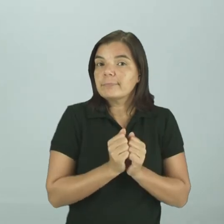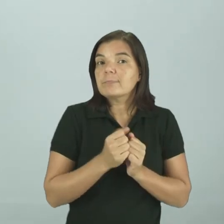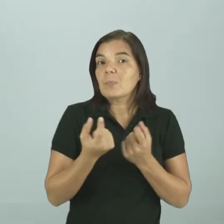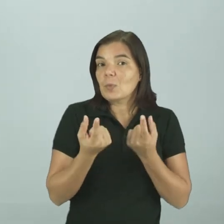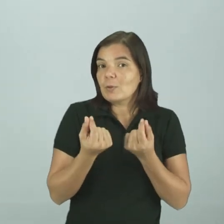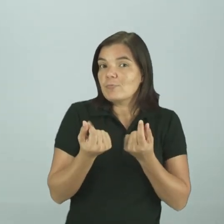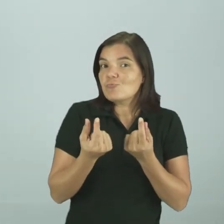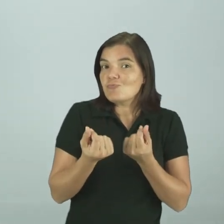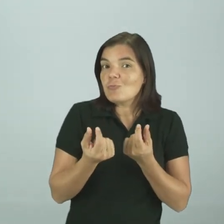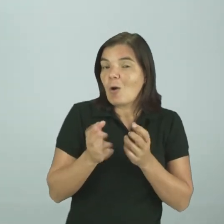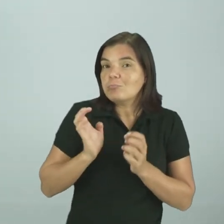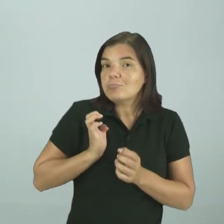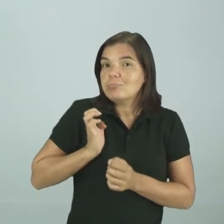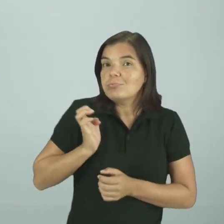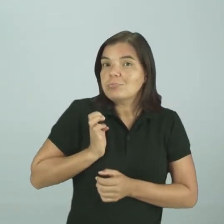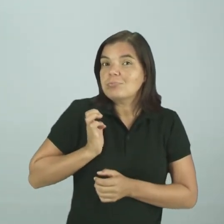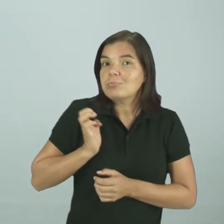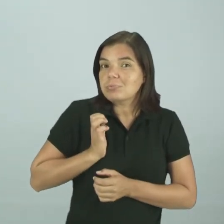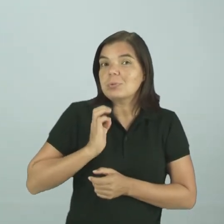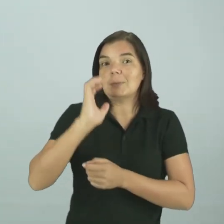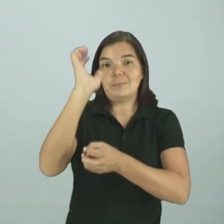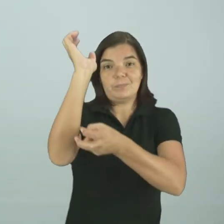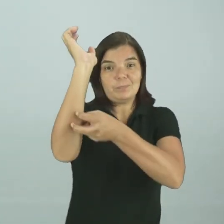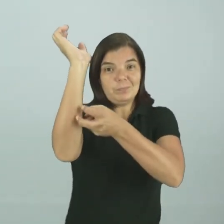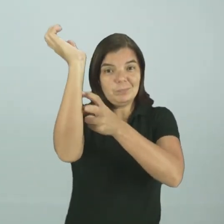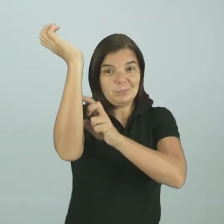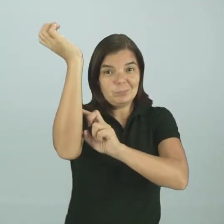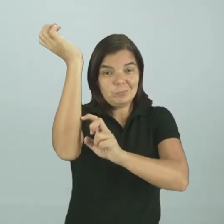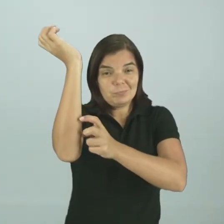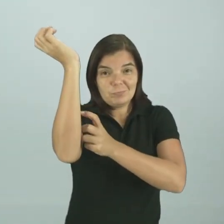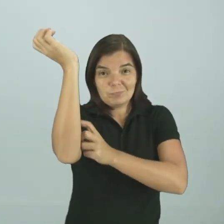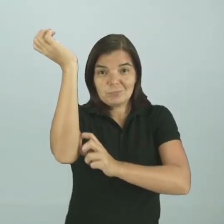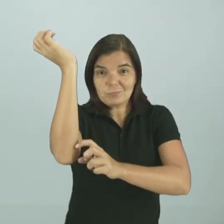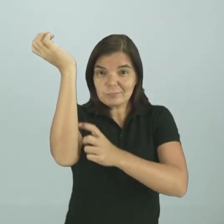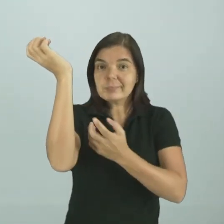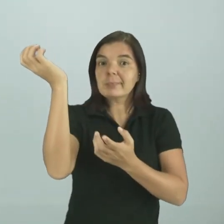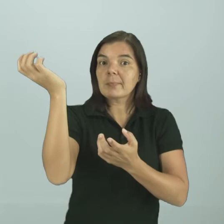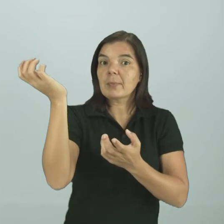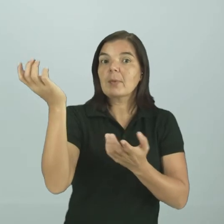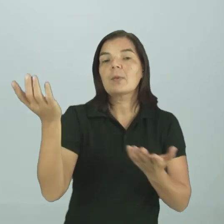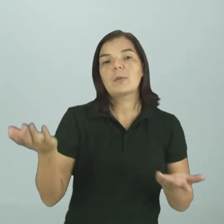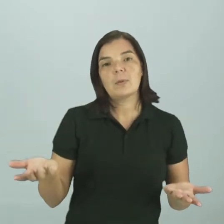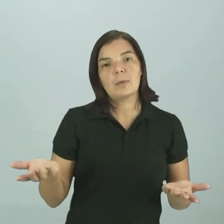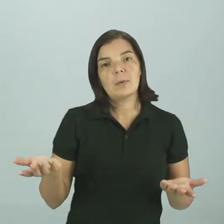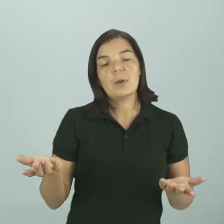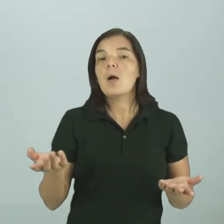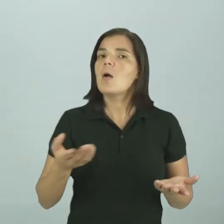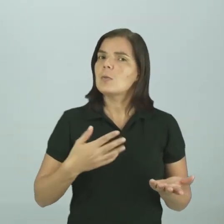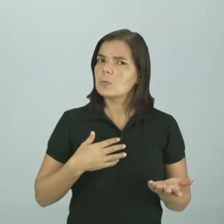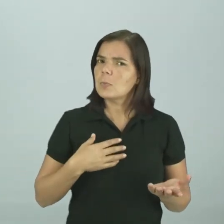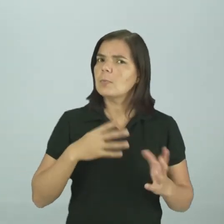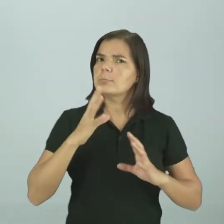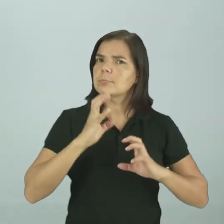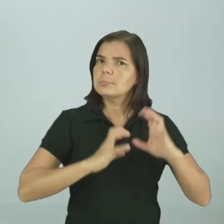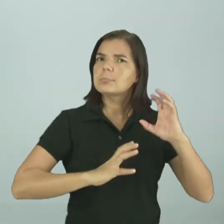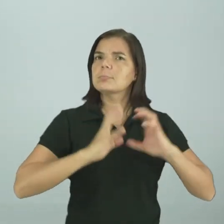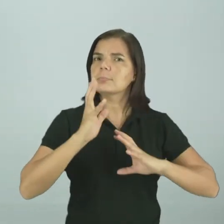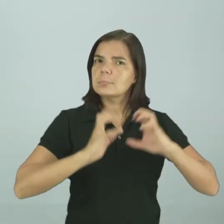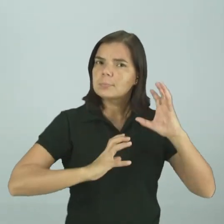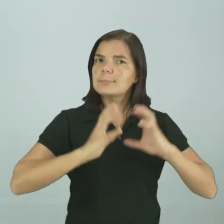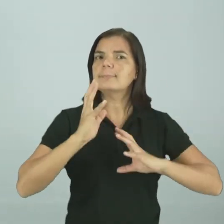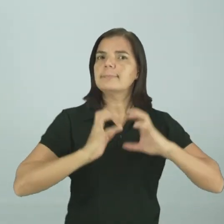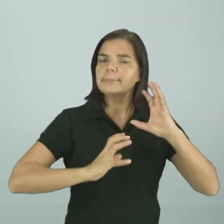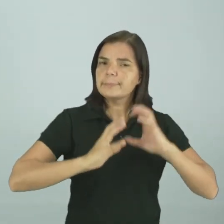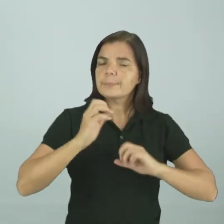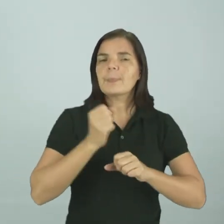eu dou látex, enquanto eu trago as seringueiras. Então ficou nesse conflito, ficou nessa